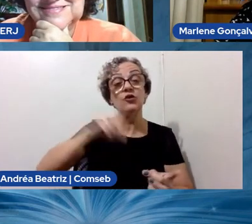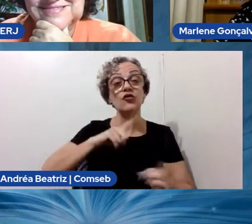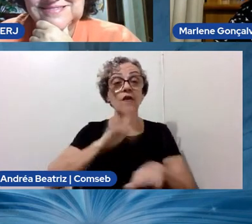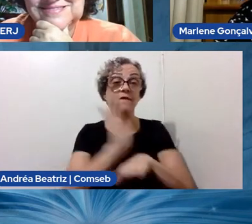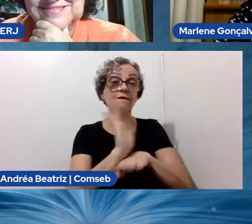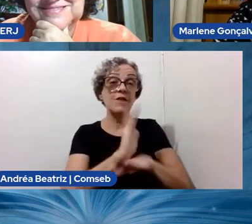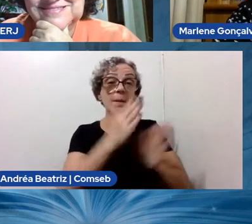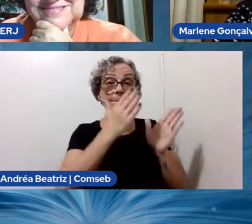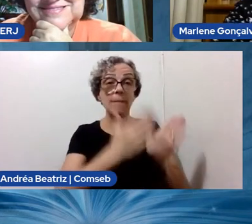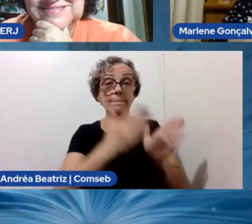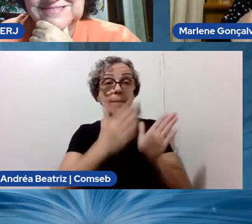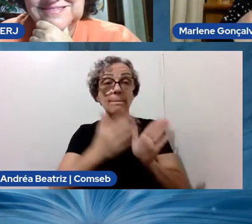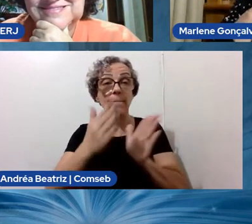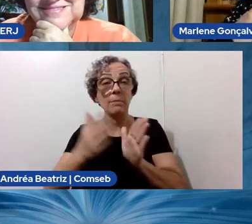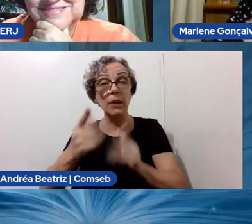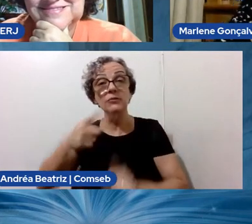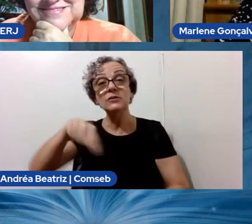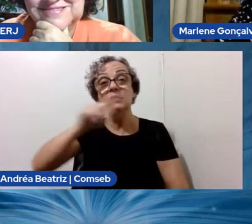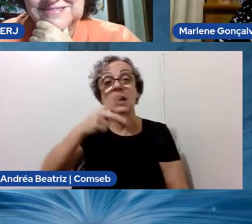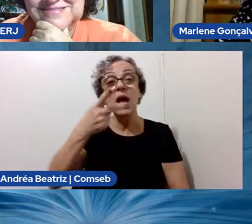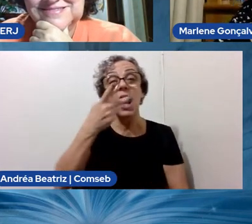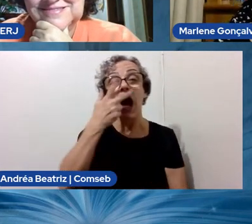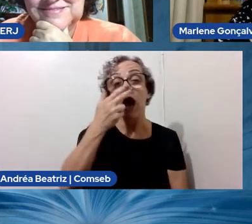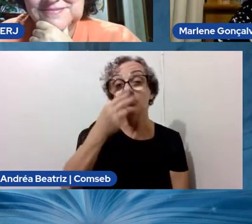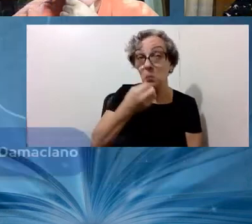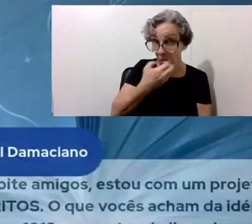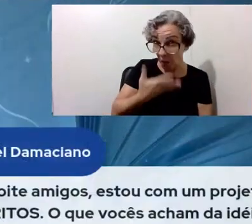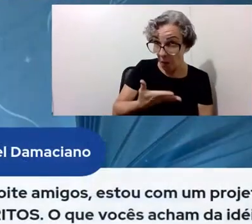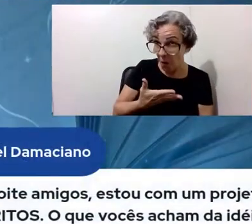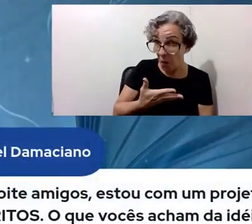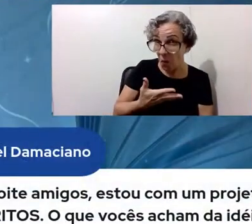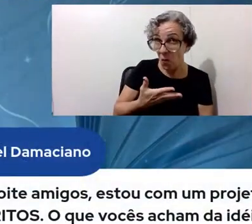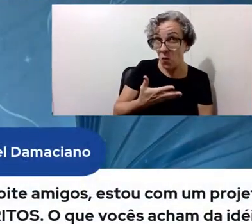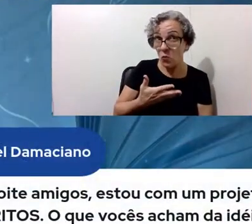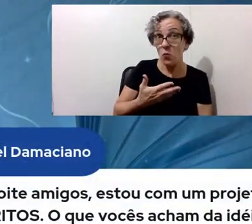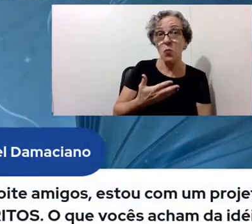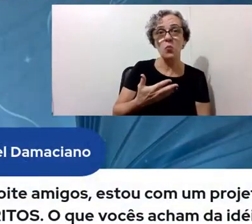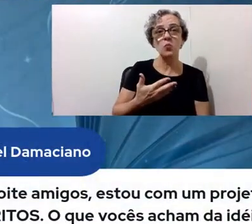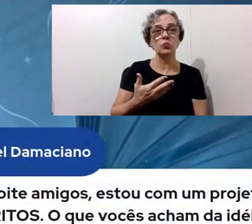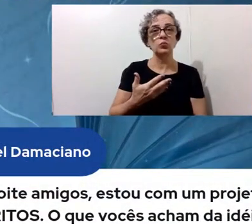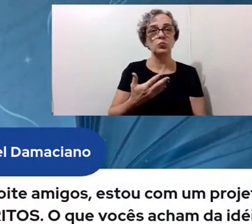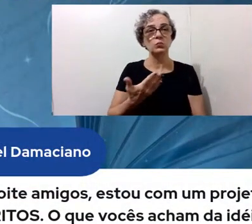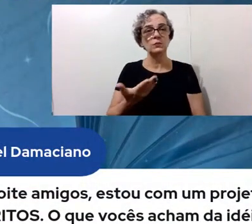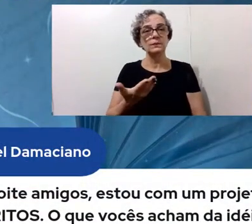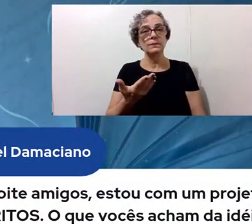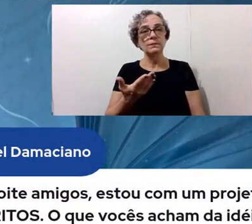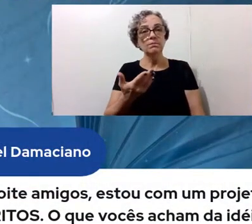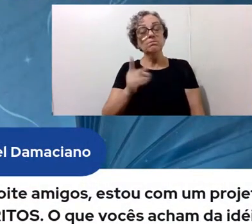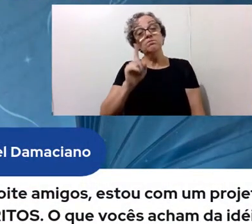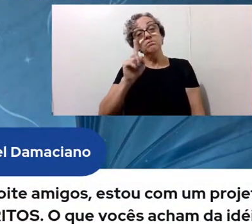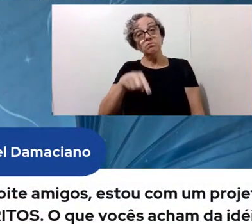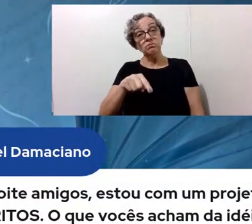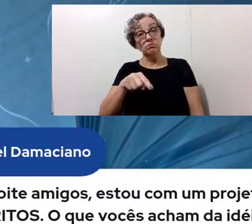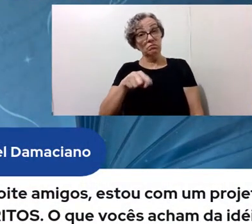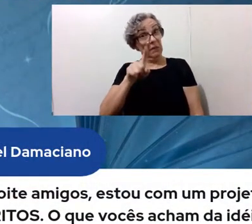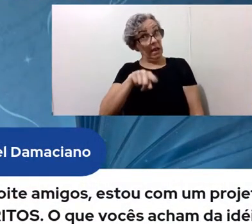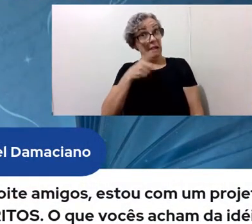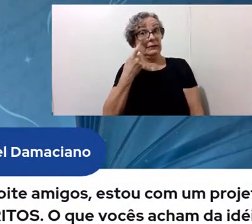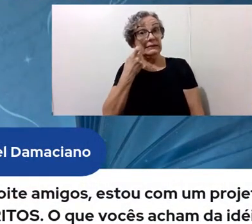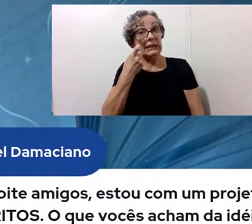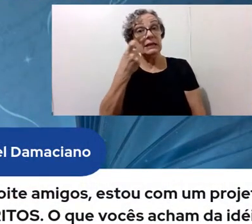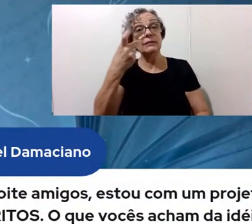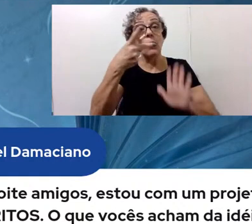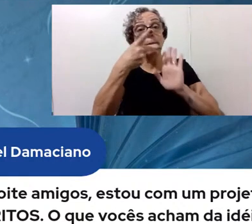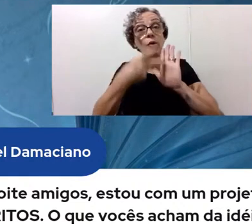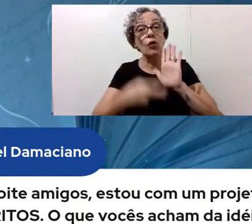introdução até a questão 1019 do Livro dos Espíritos. Nós diríamos, Samuel, que o projeto é muito interessante, mas que